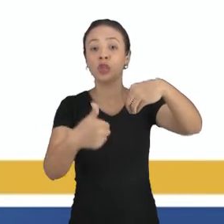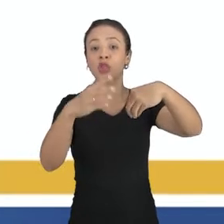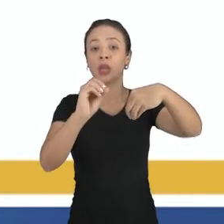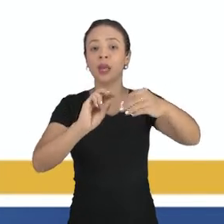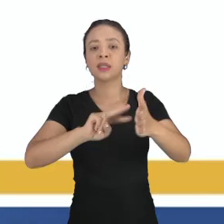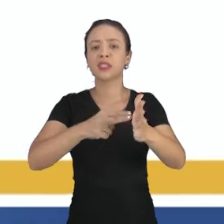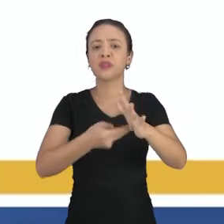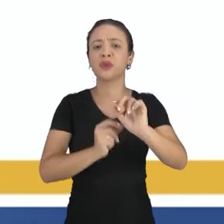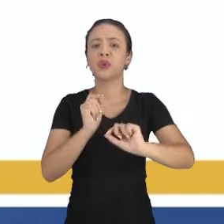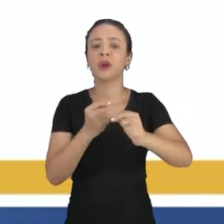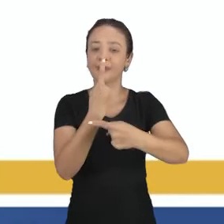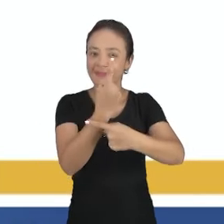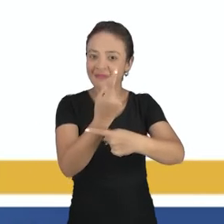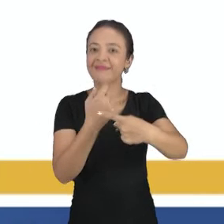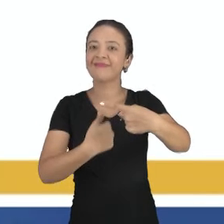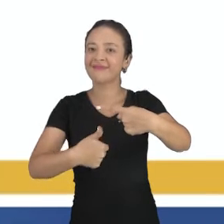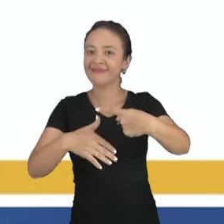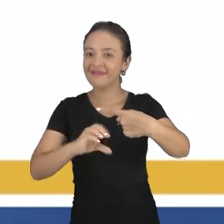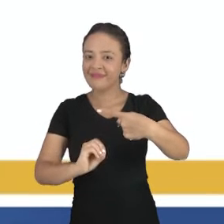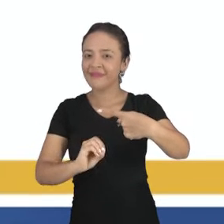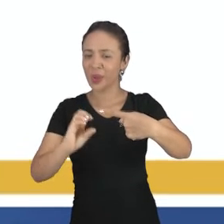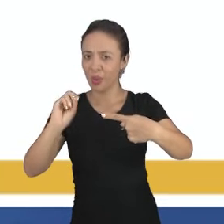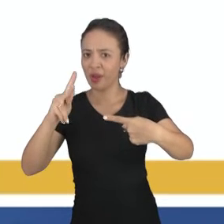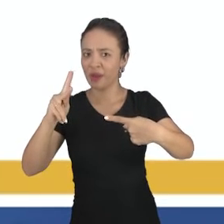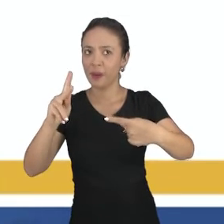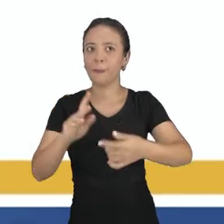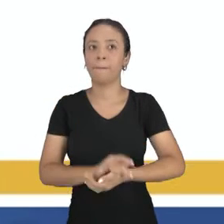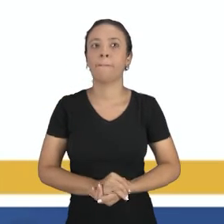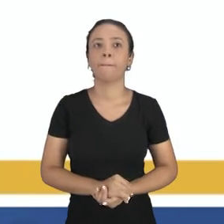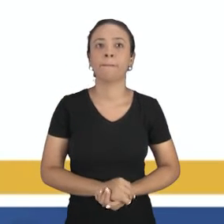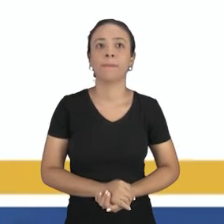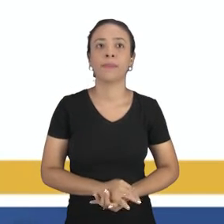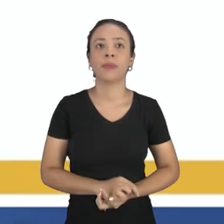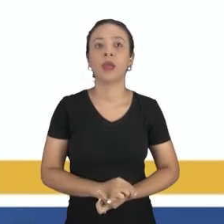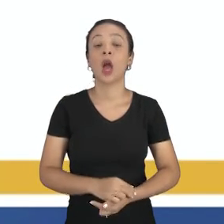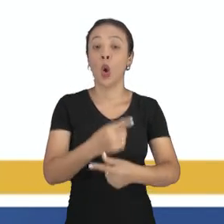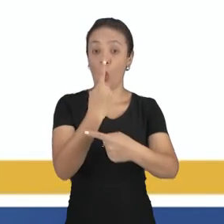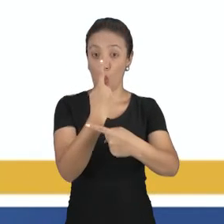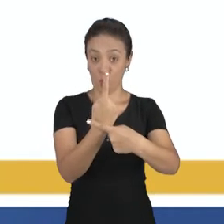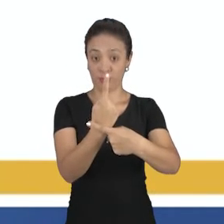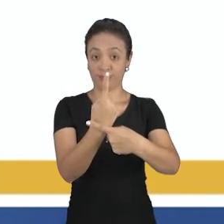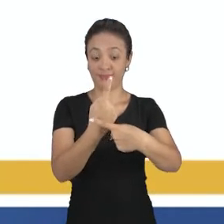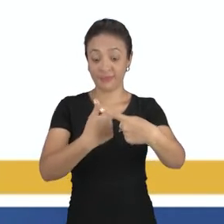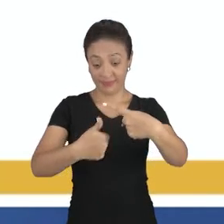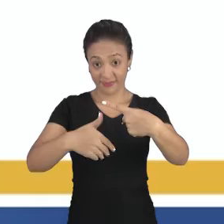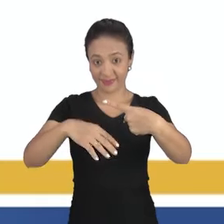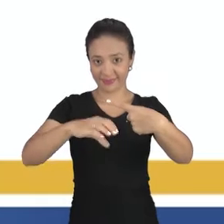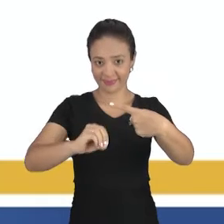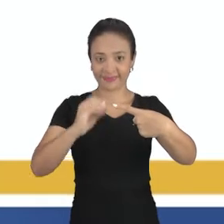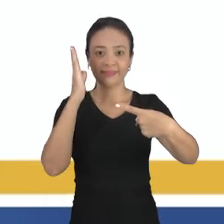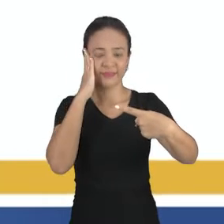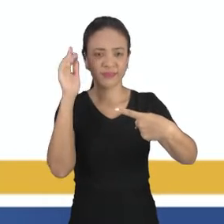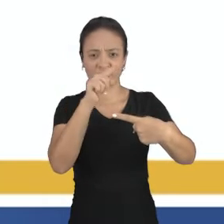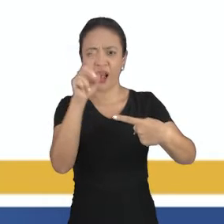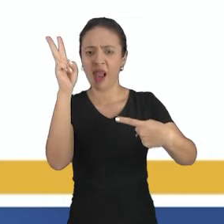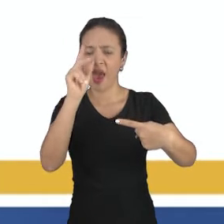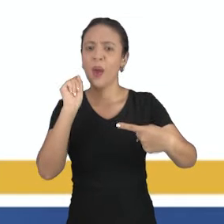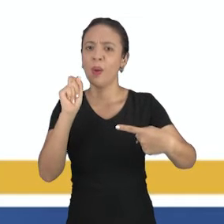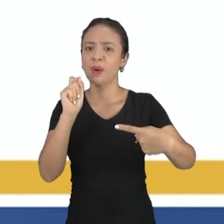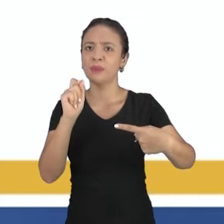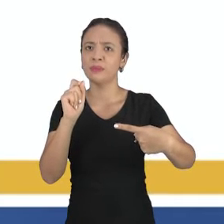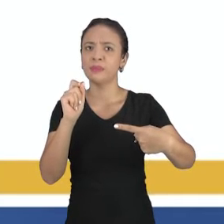um sobre 10 Oi tudo bem Não sobre 10 eu sei que vocês vão lembrar